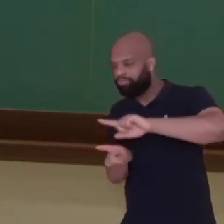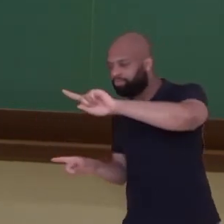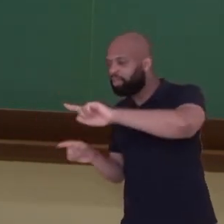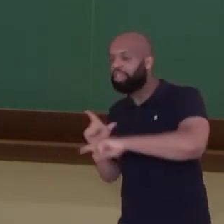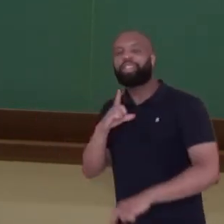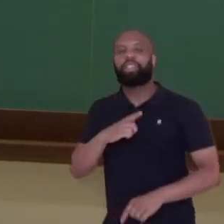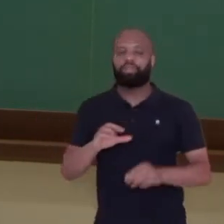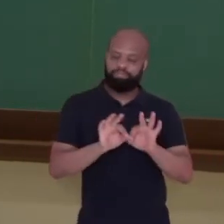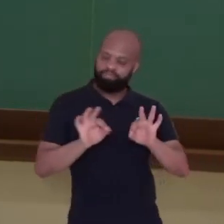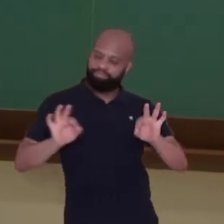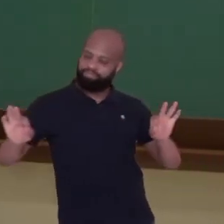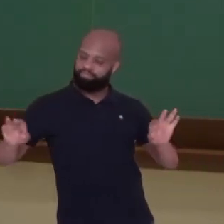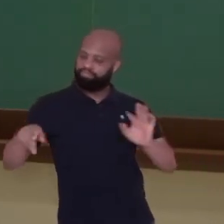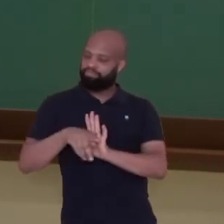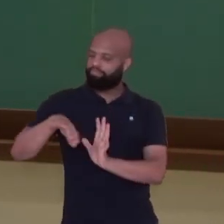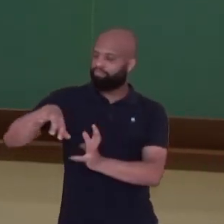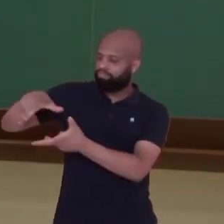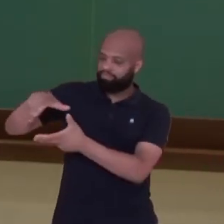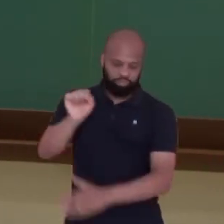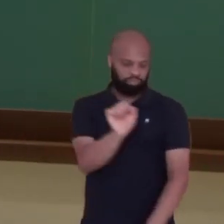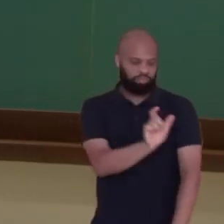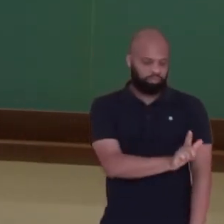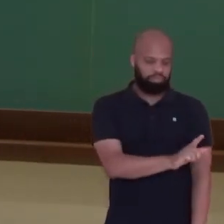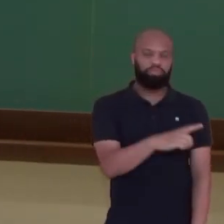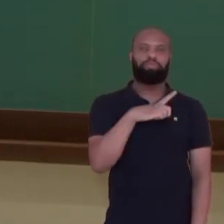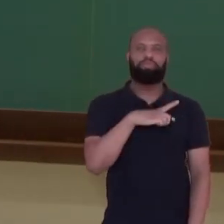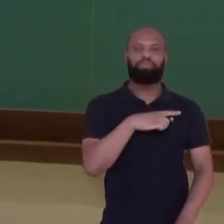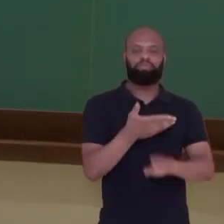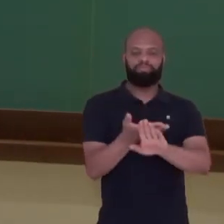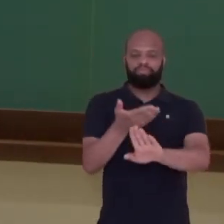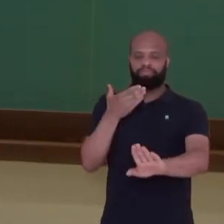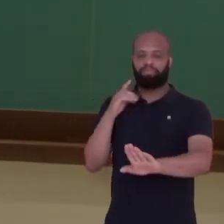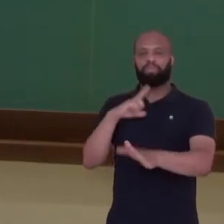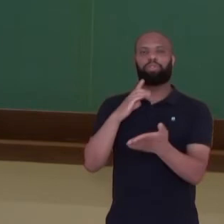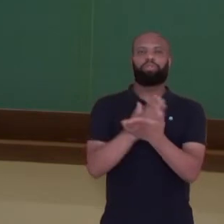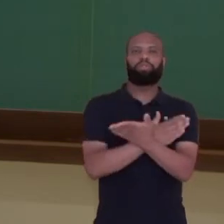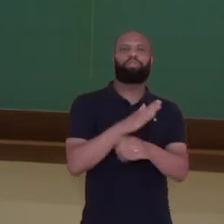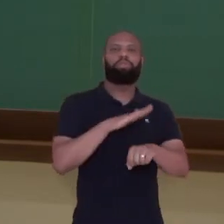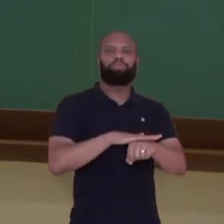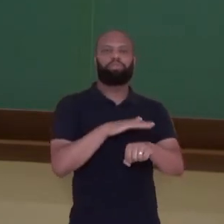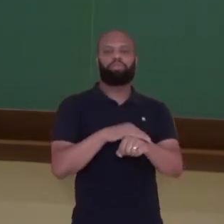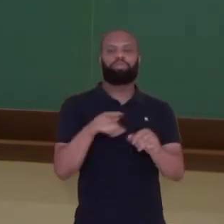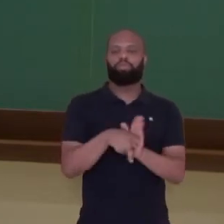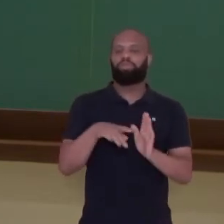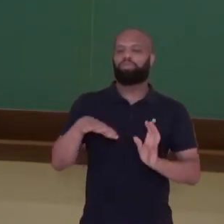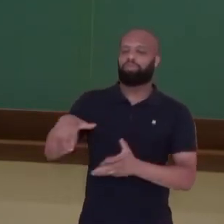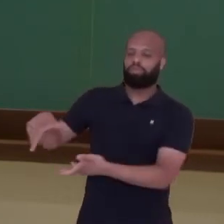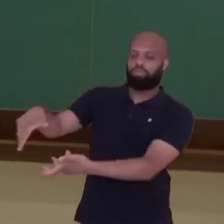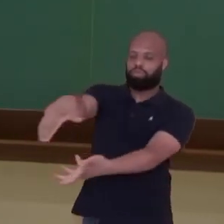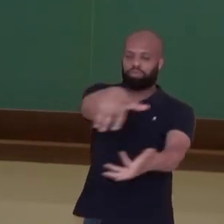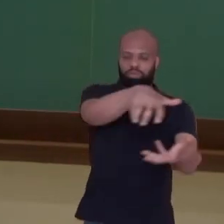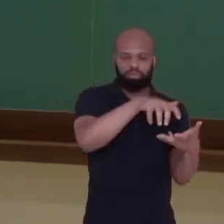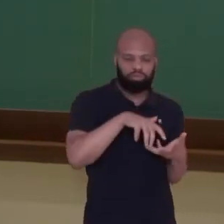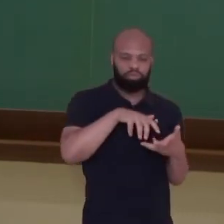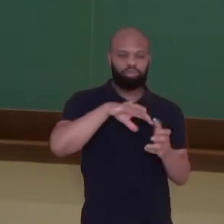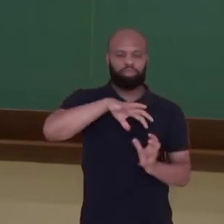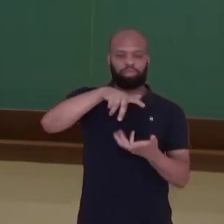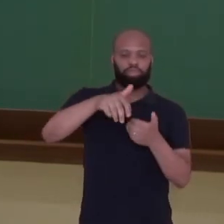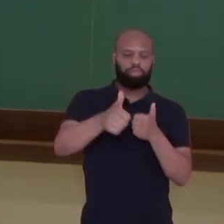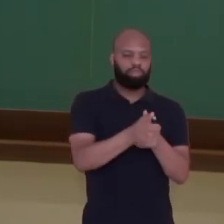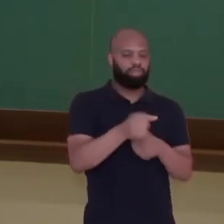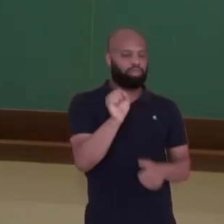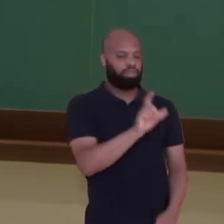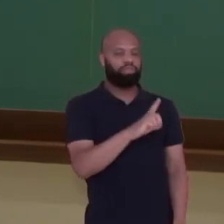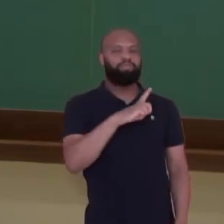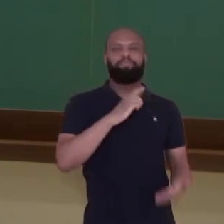distante o nosso planeta do Sol. Então tem momentos durante a translação que a Terra está próxima do Sol